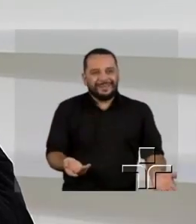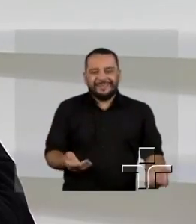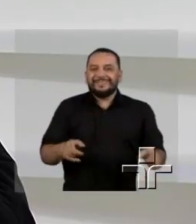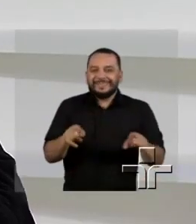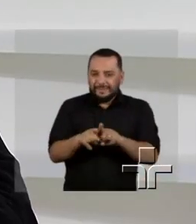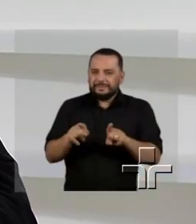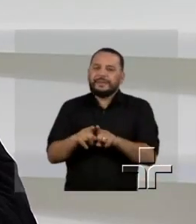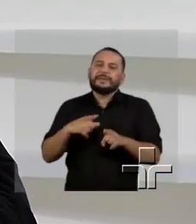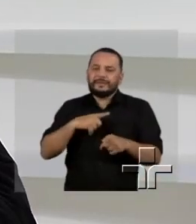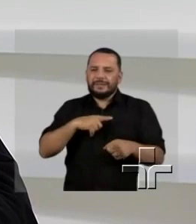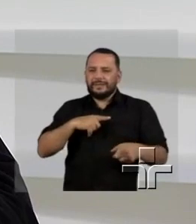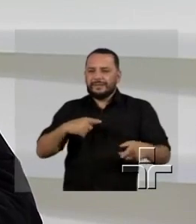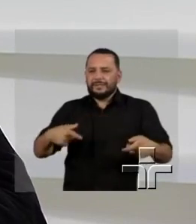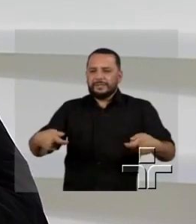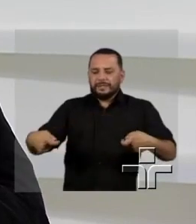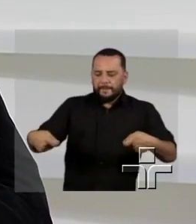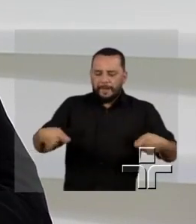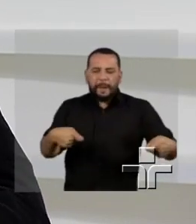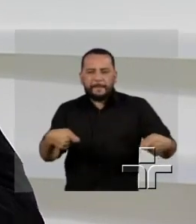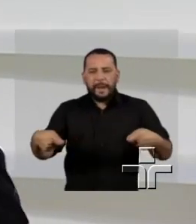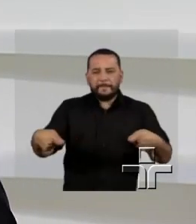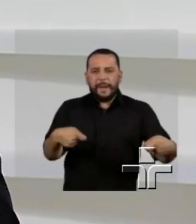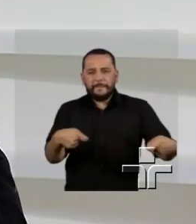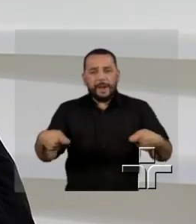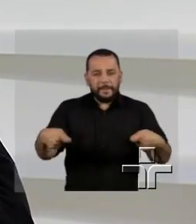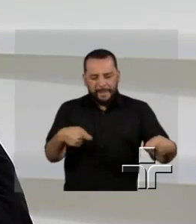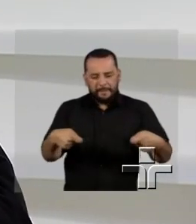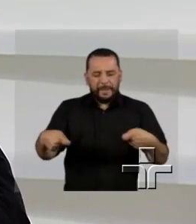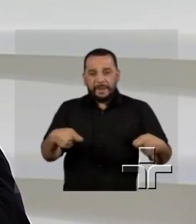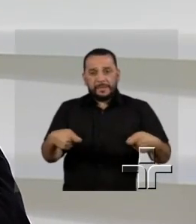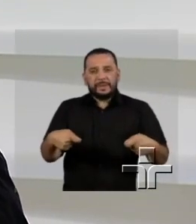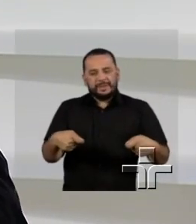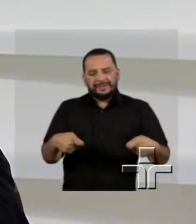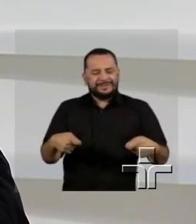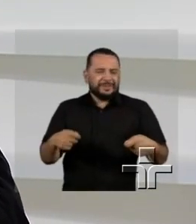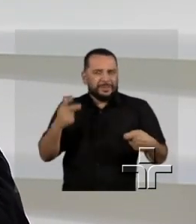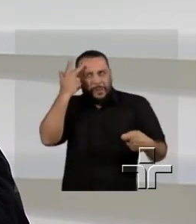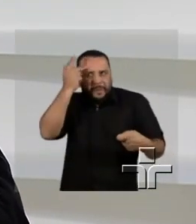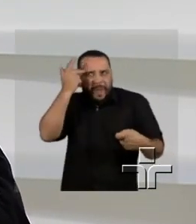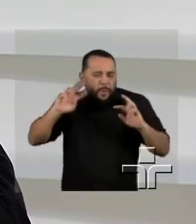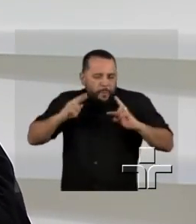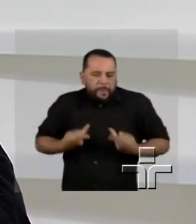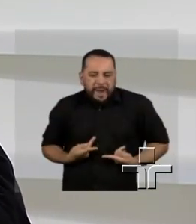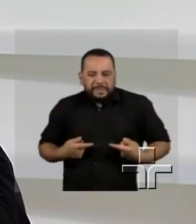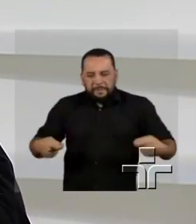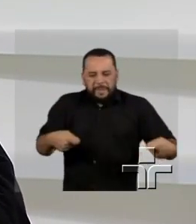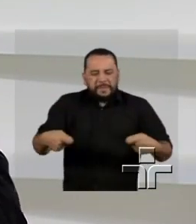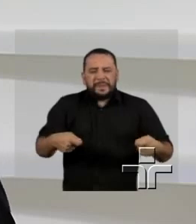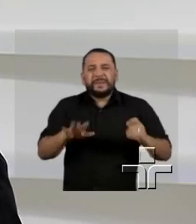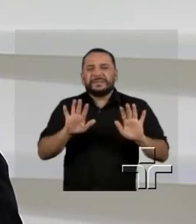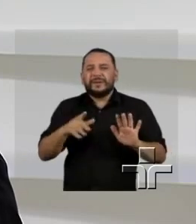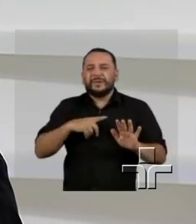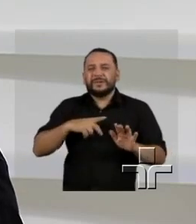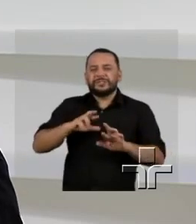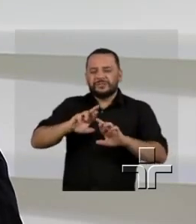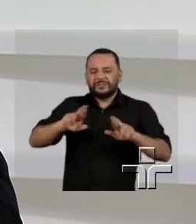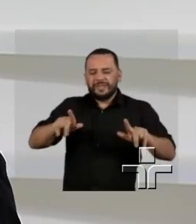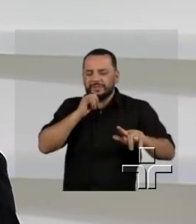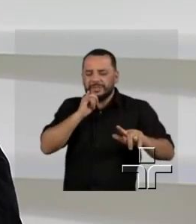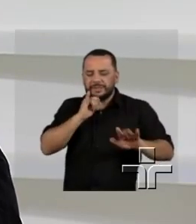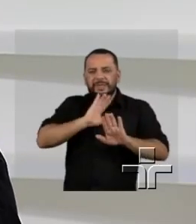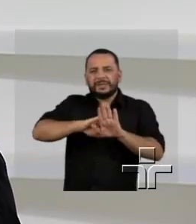foi mais, não era exatamente pró-Bolsonaro, mas era anti aquele status que existia de corrupção, de cansado